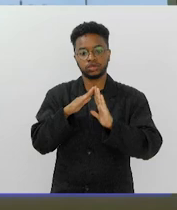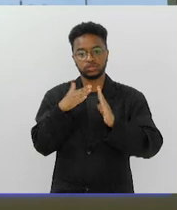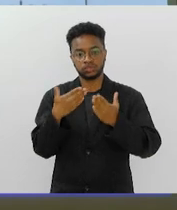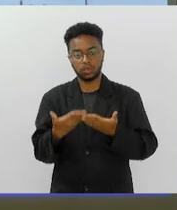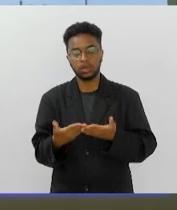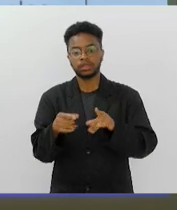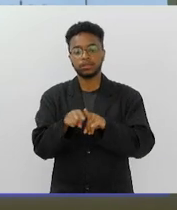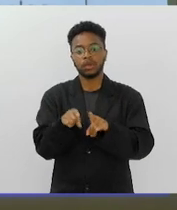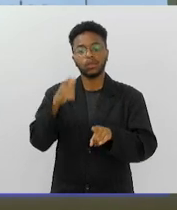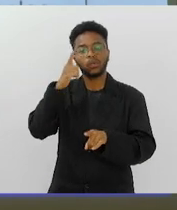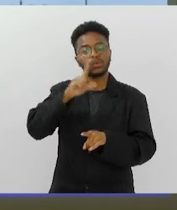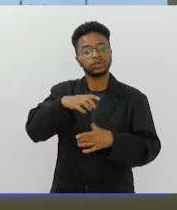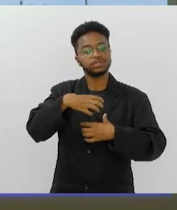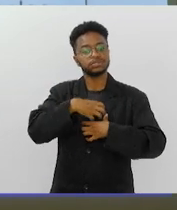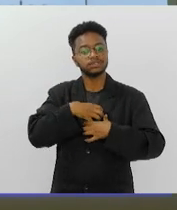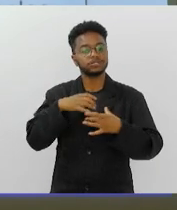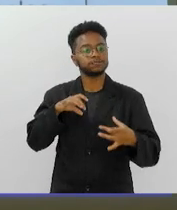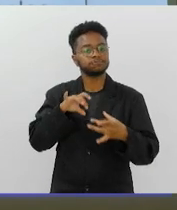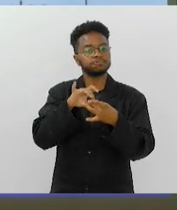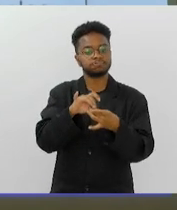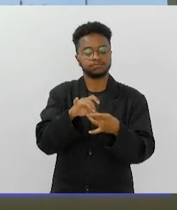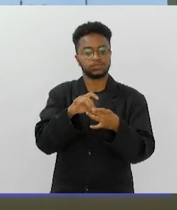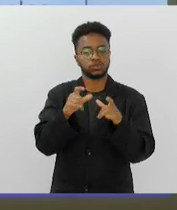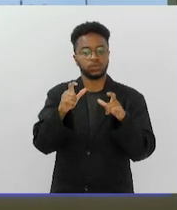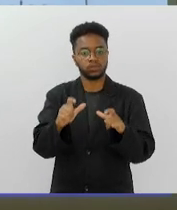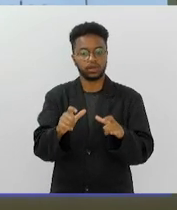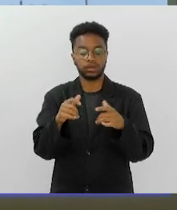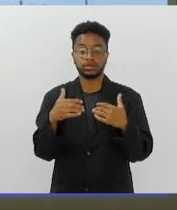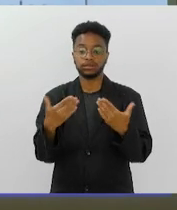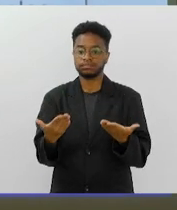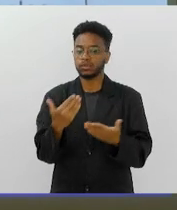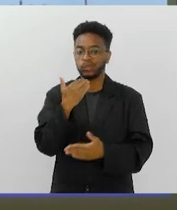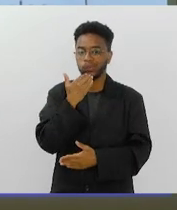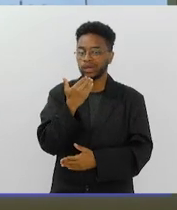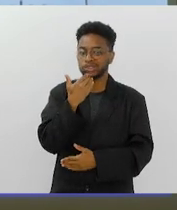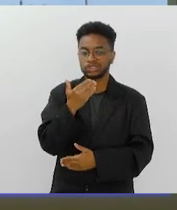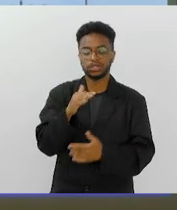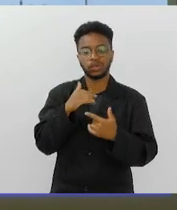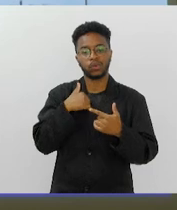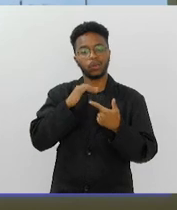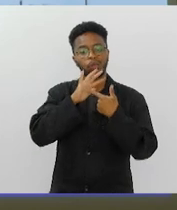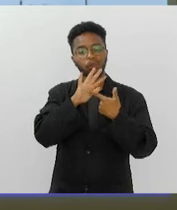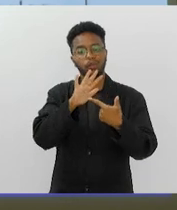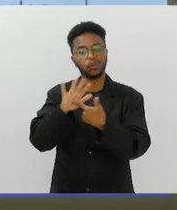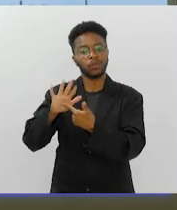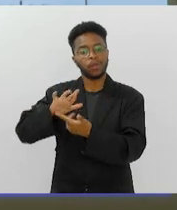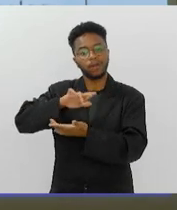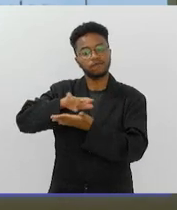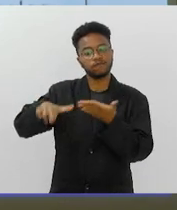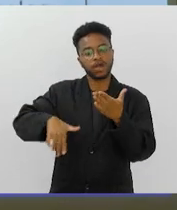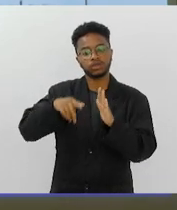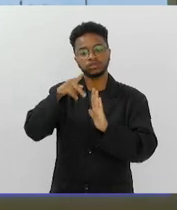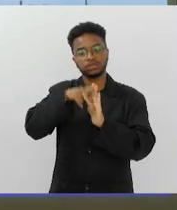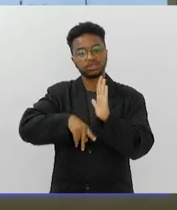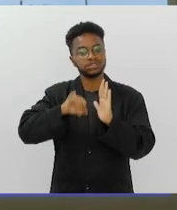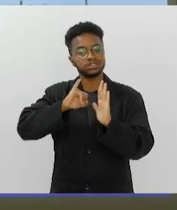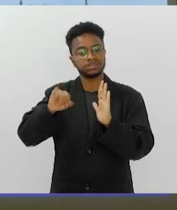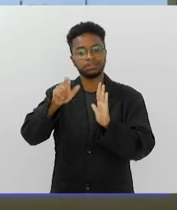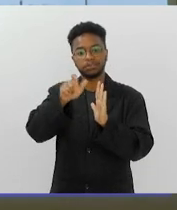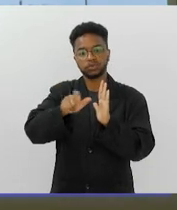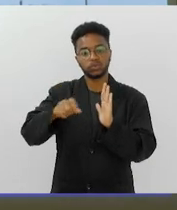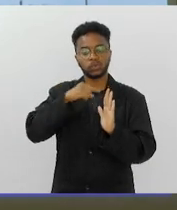se sinta pertencente ao ambiente. Então, não adianta eu trazer vários projetos se ele não se enxerga